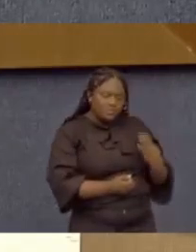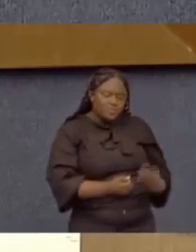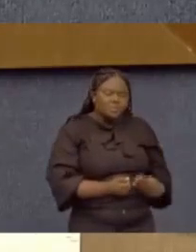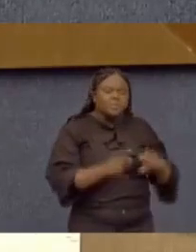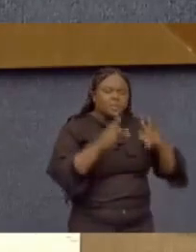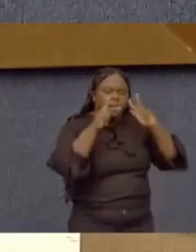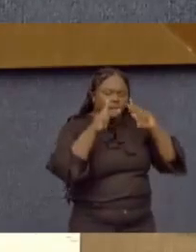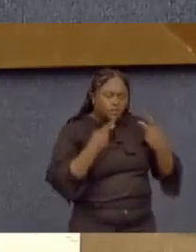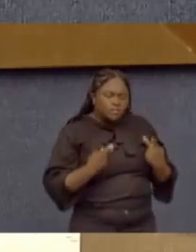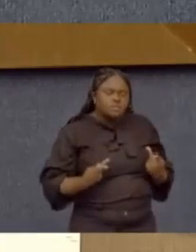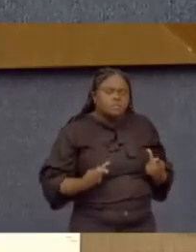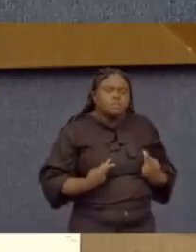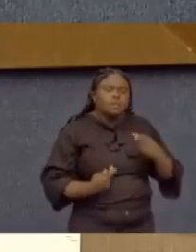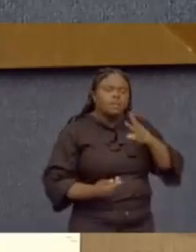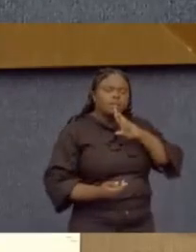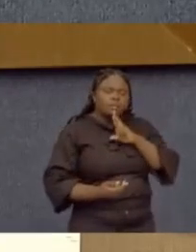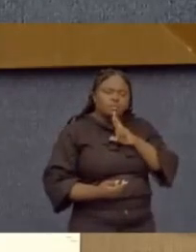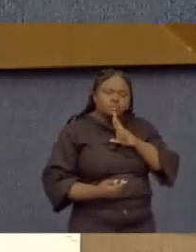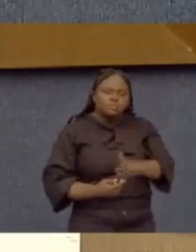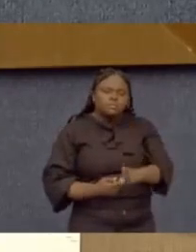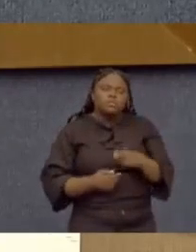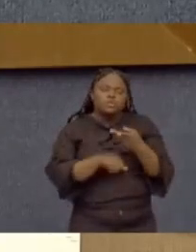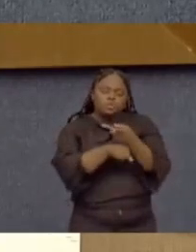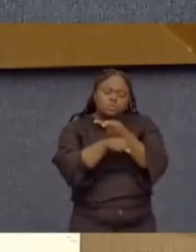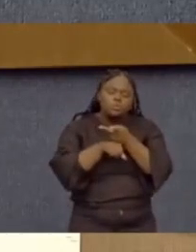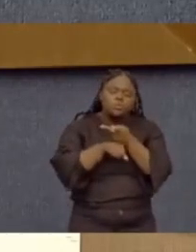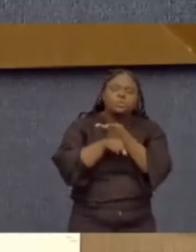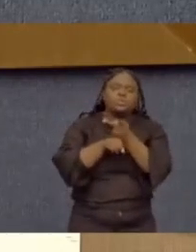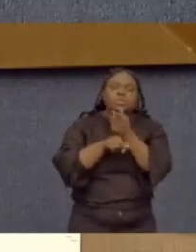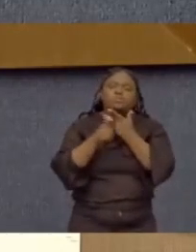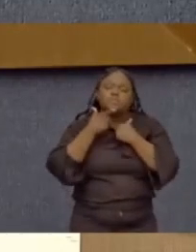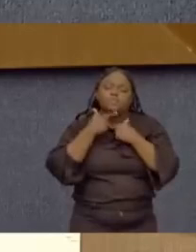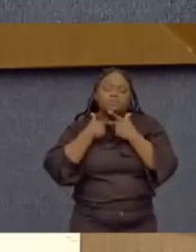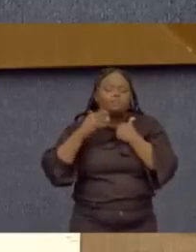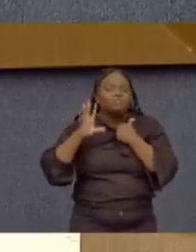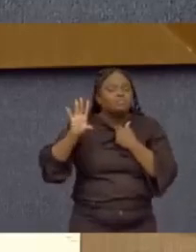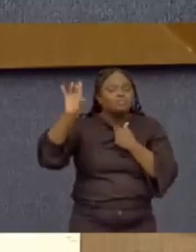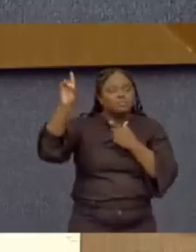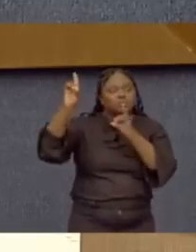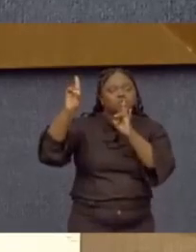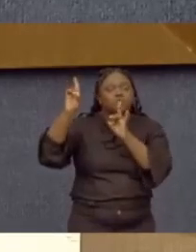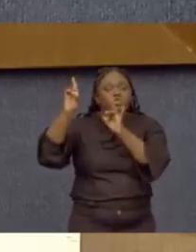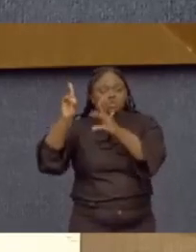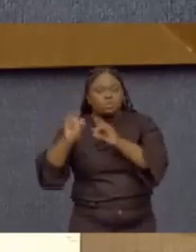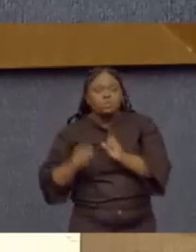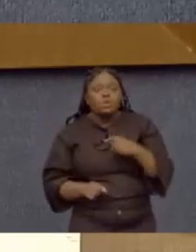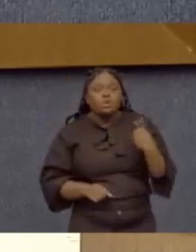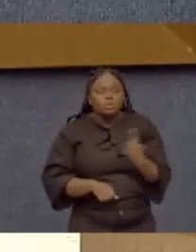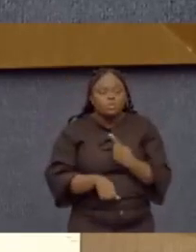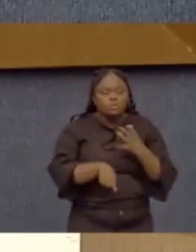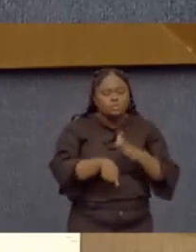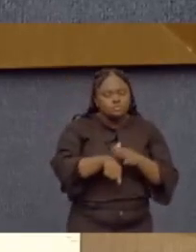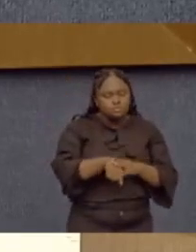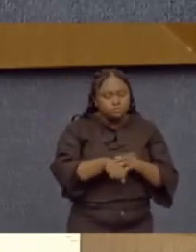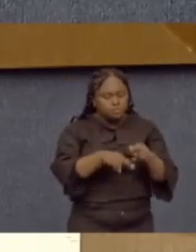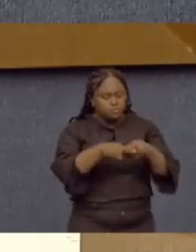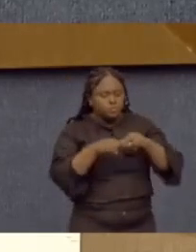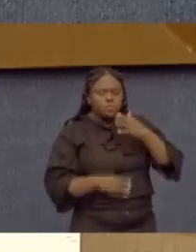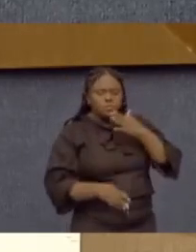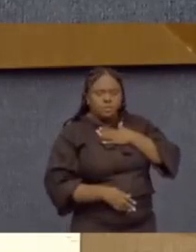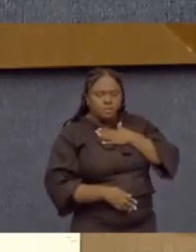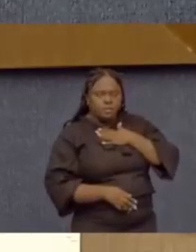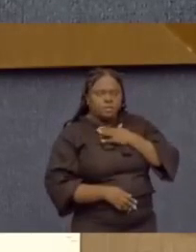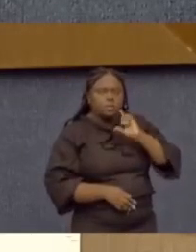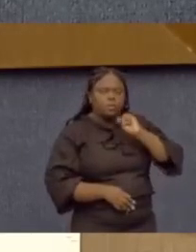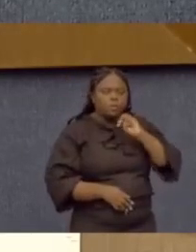de uma busca incessante pela vontade de Deus, e somente da vontade de Deus. Nada do que fizemos partiu da nossa pretensão